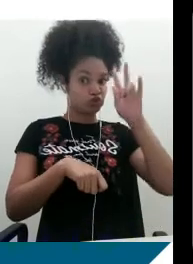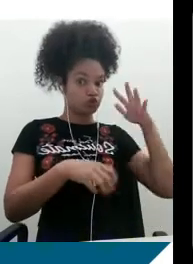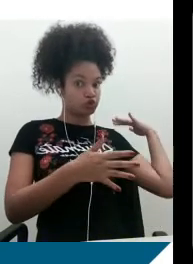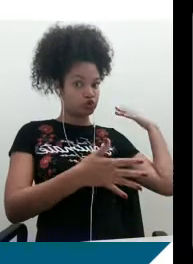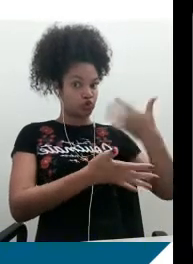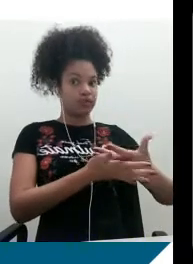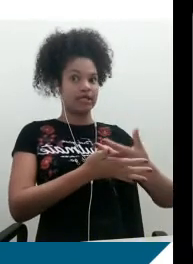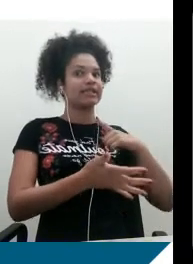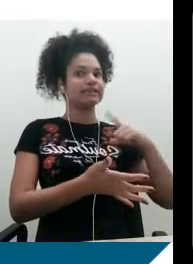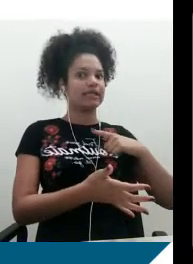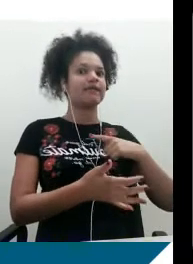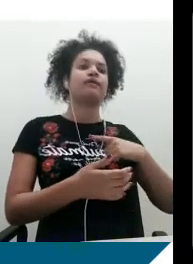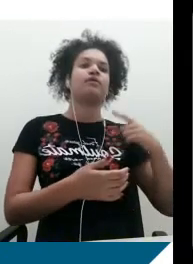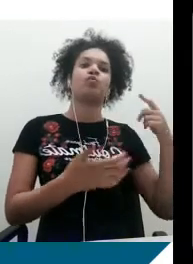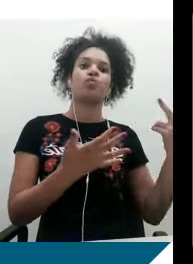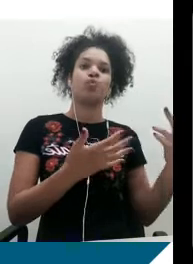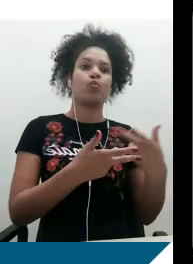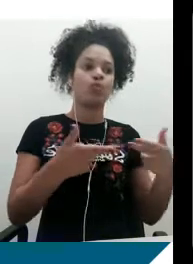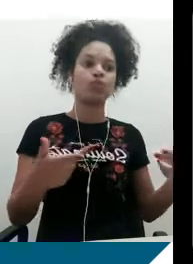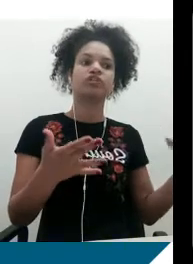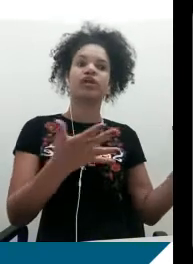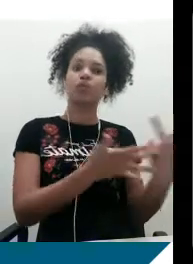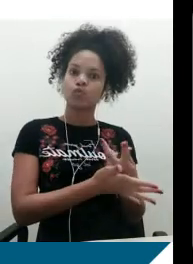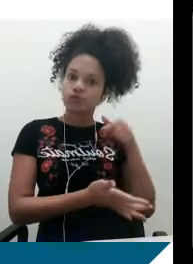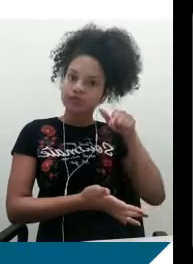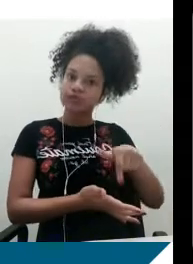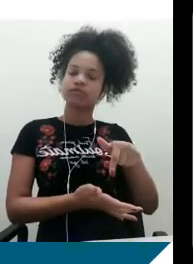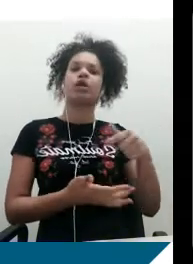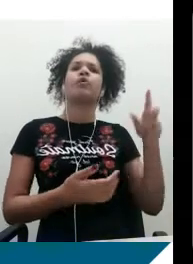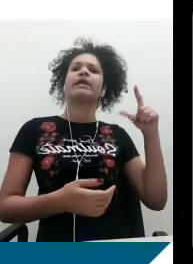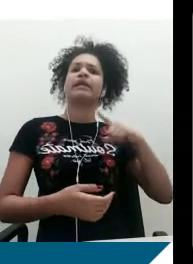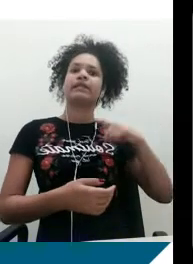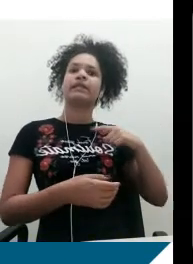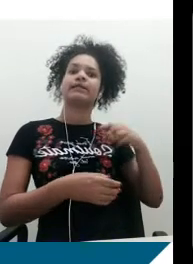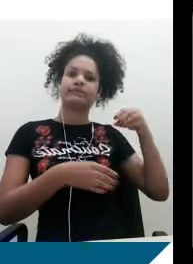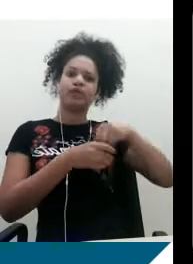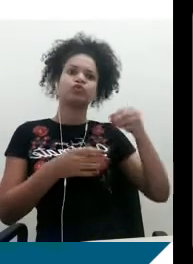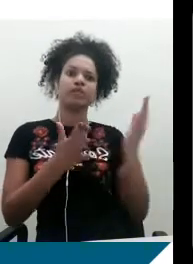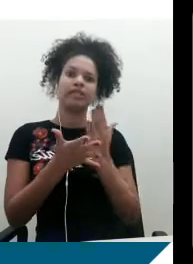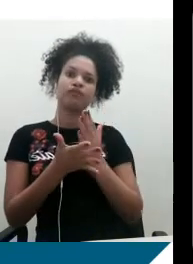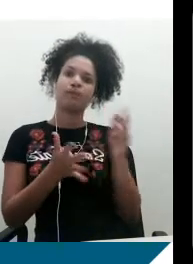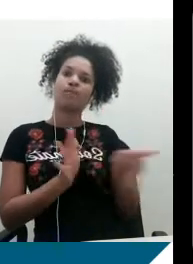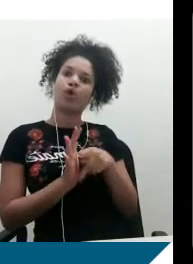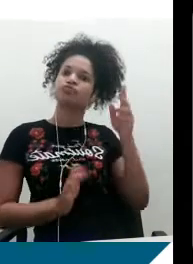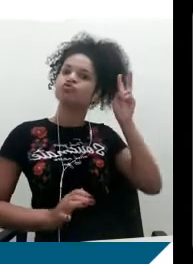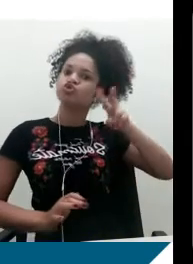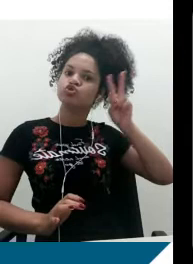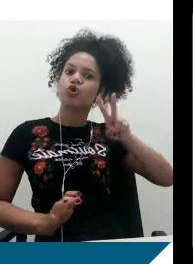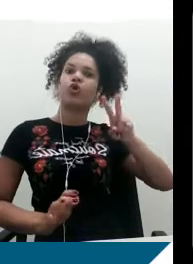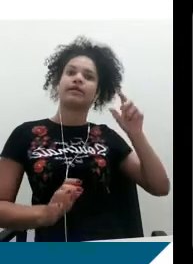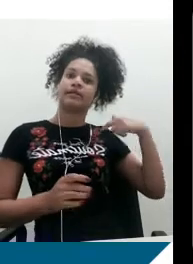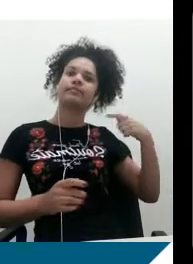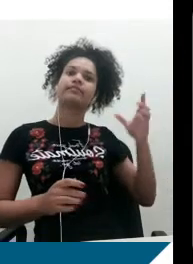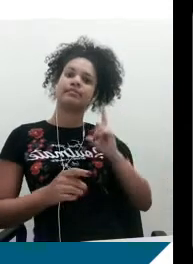fatos históricos de grande relevância também, fatos que foram disseminados, fatos que constam em livros de história, em discussões